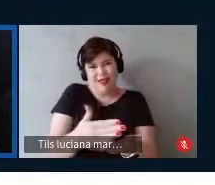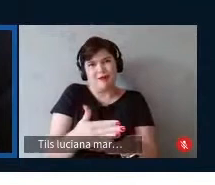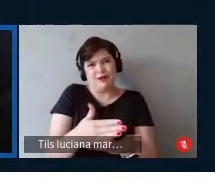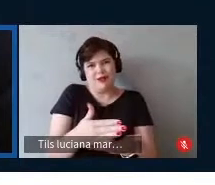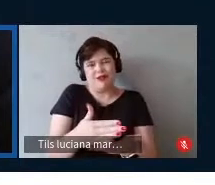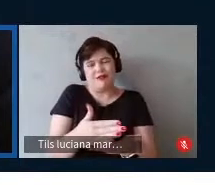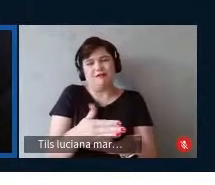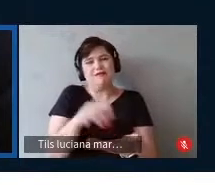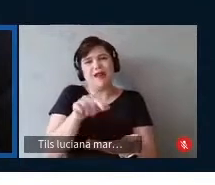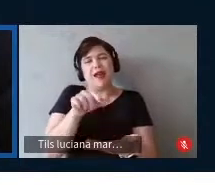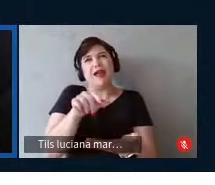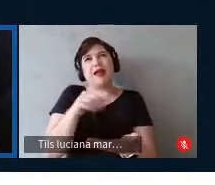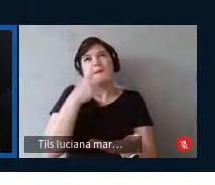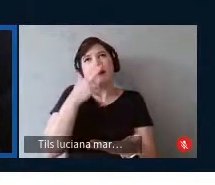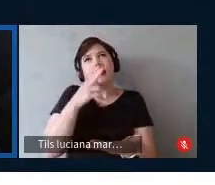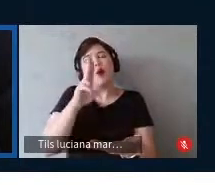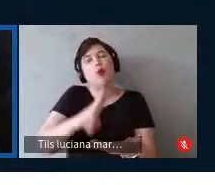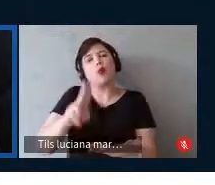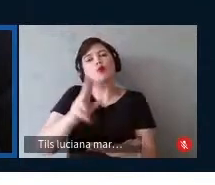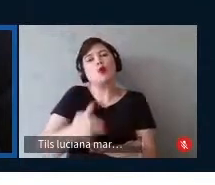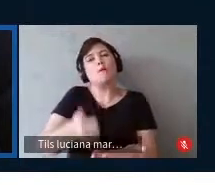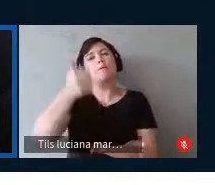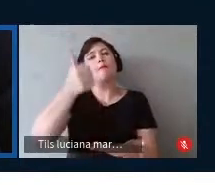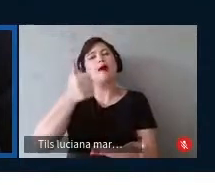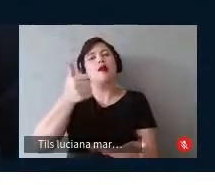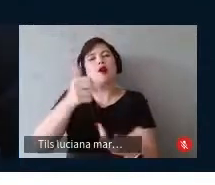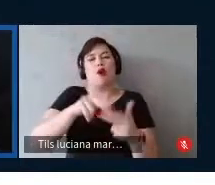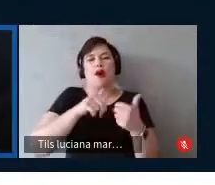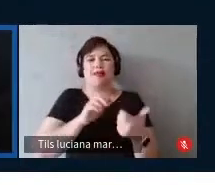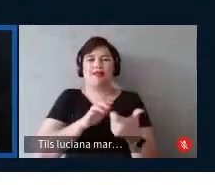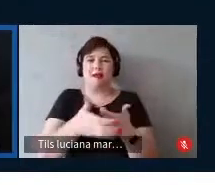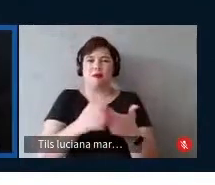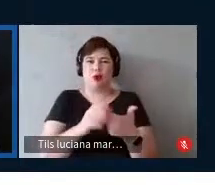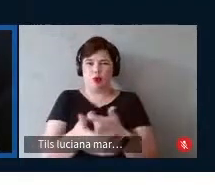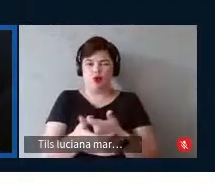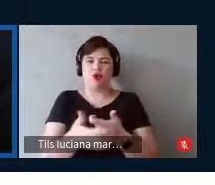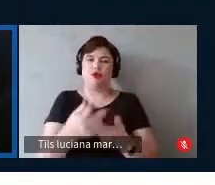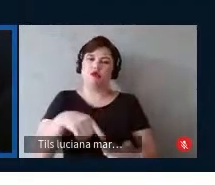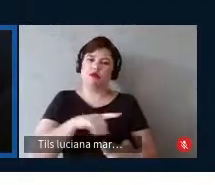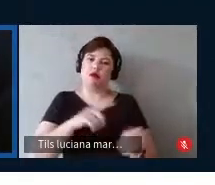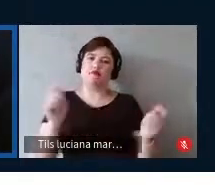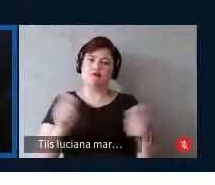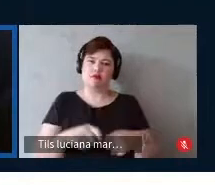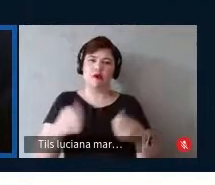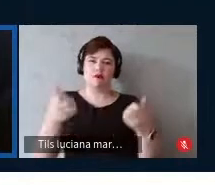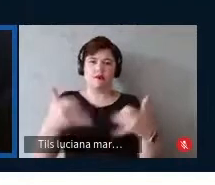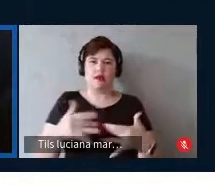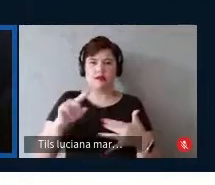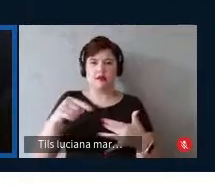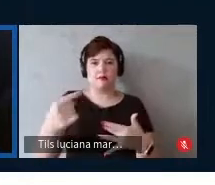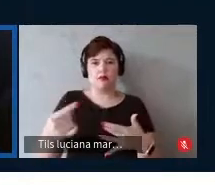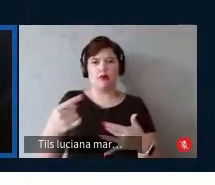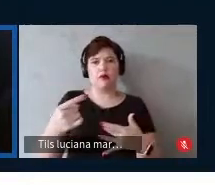um uso mais adequado da terminologia também. Então, a gente pode explicar isso melhor durante um